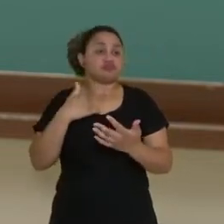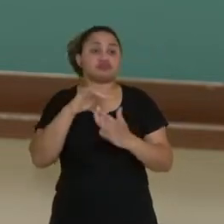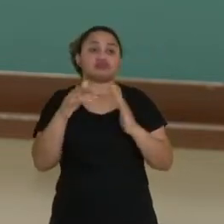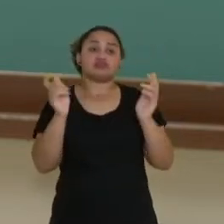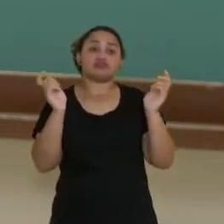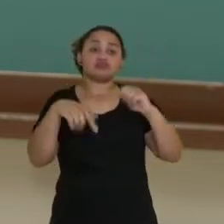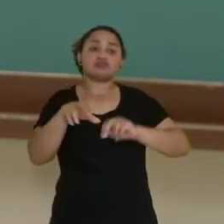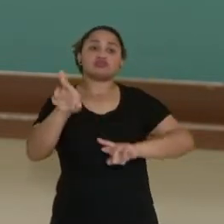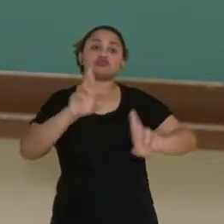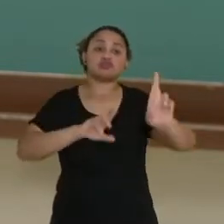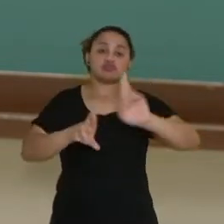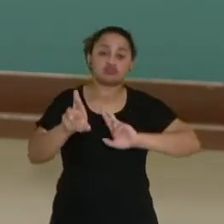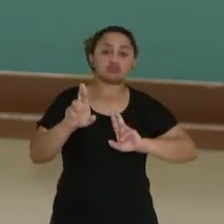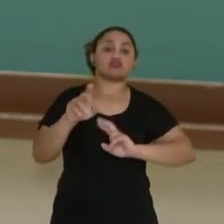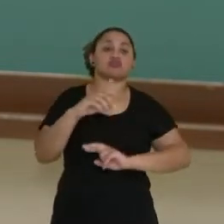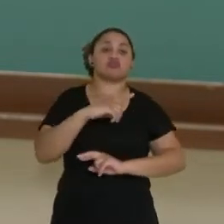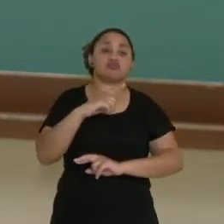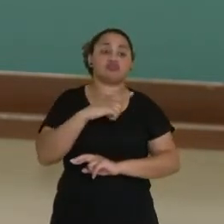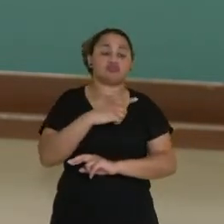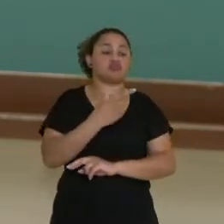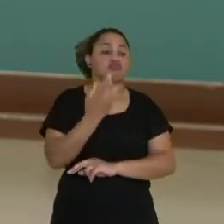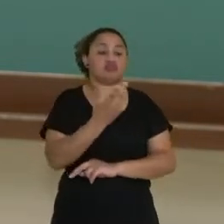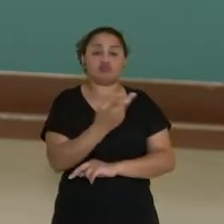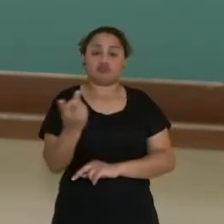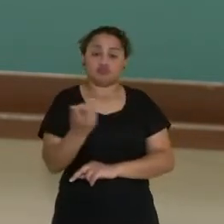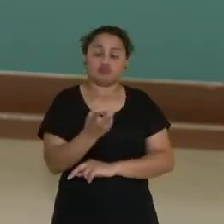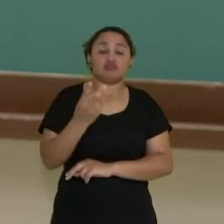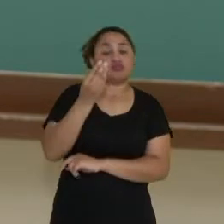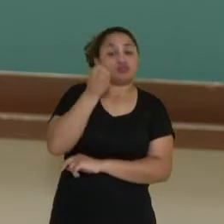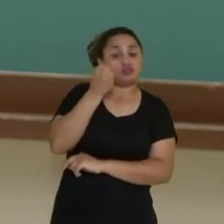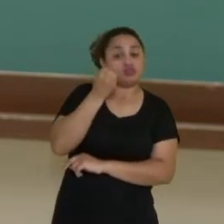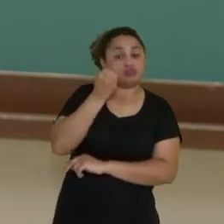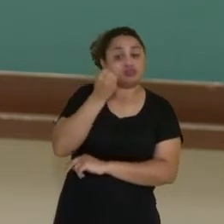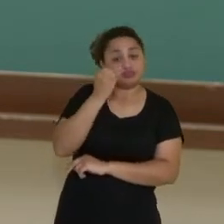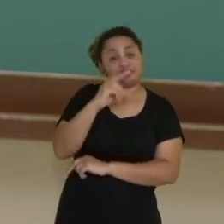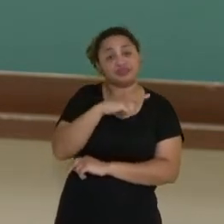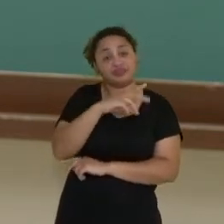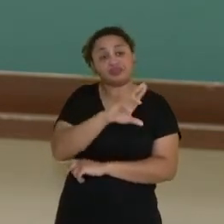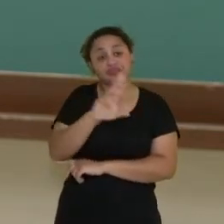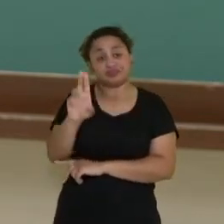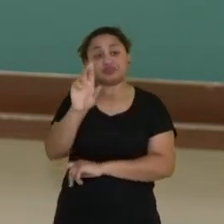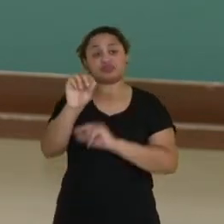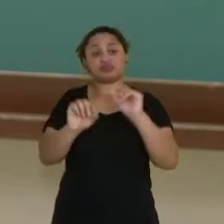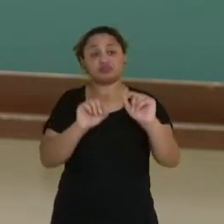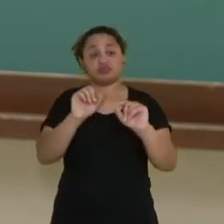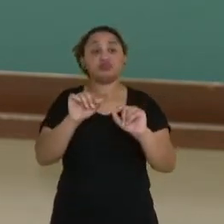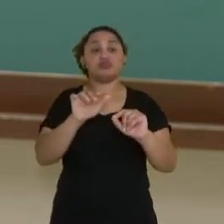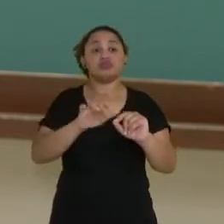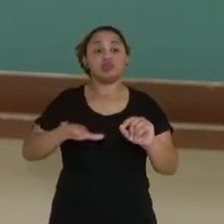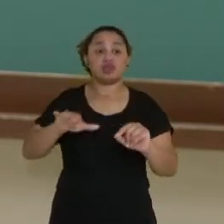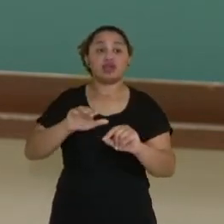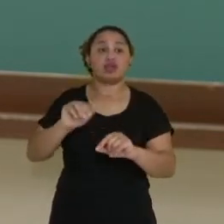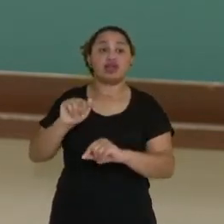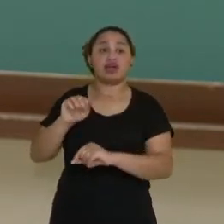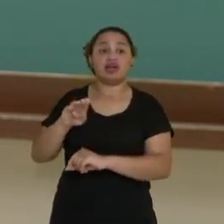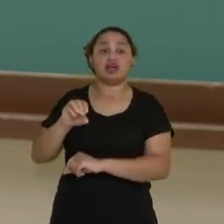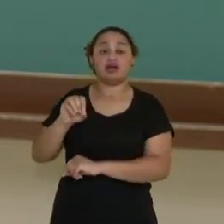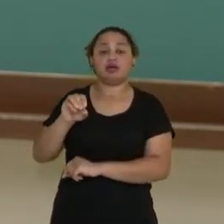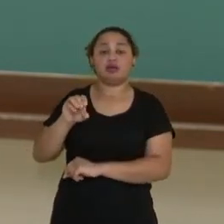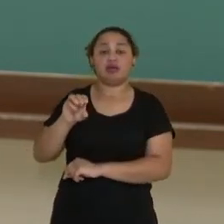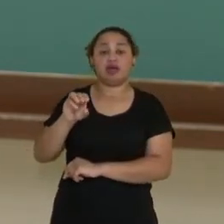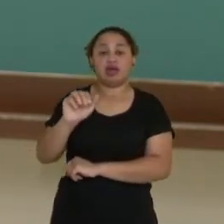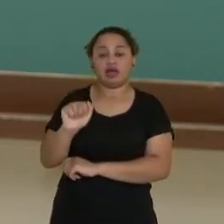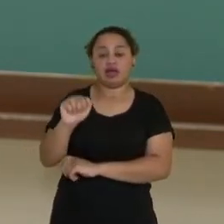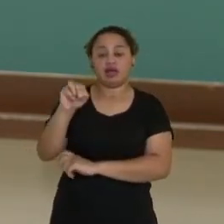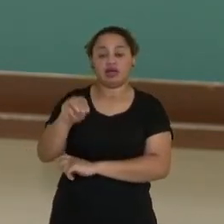possíveis resultados de cada experimento recebem o nome de espaço amostral. Então, por